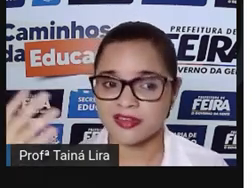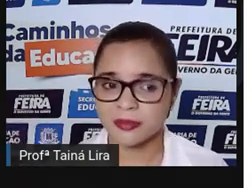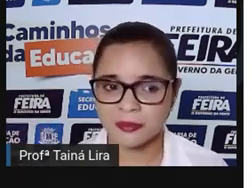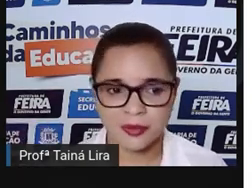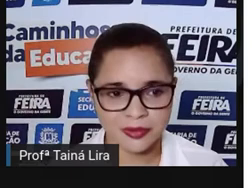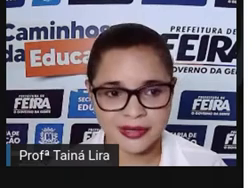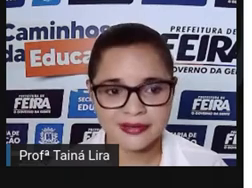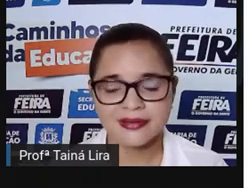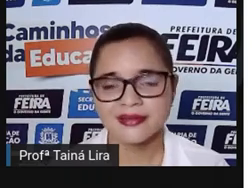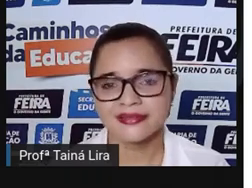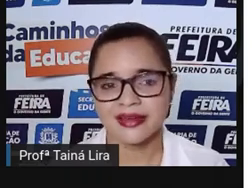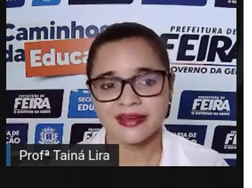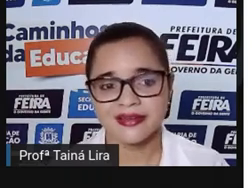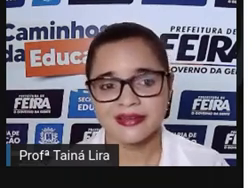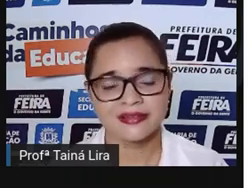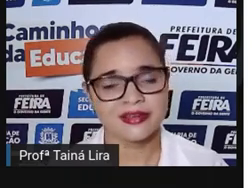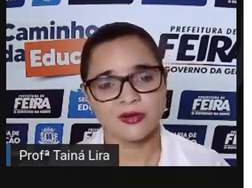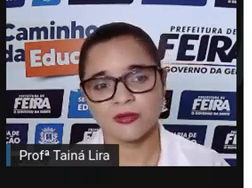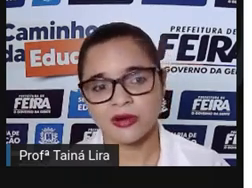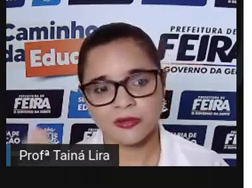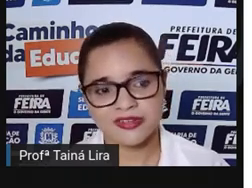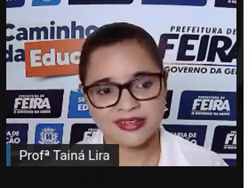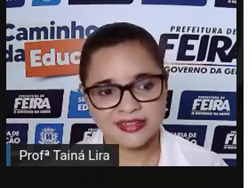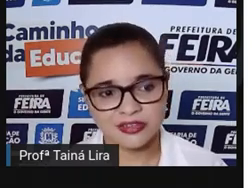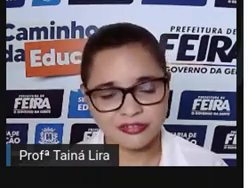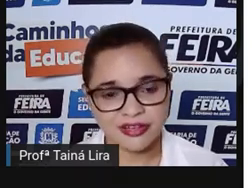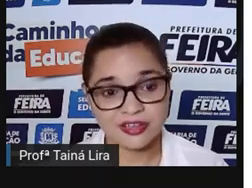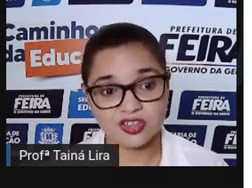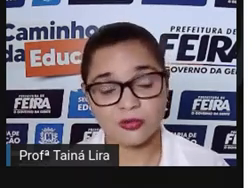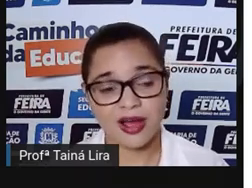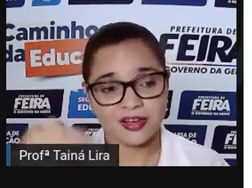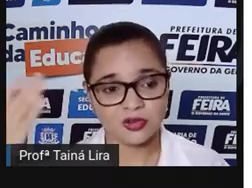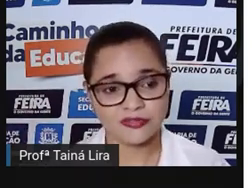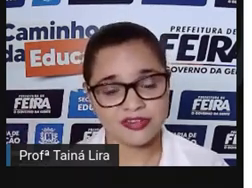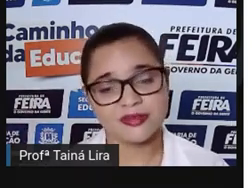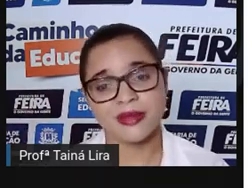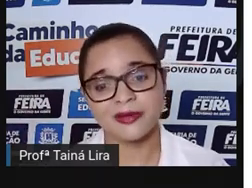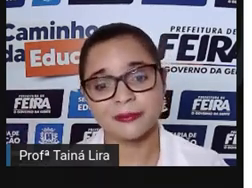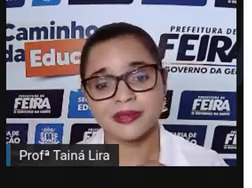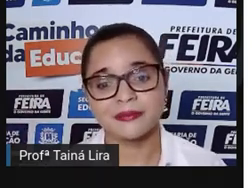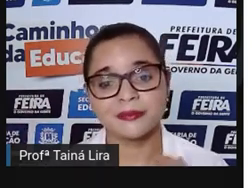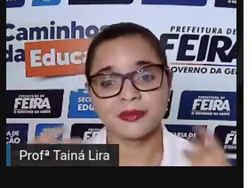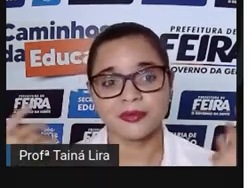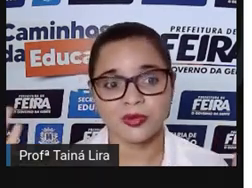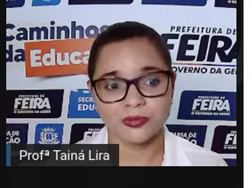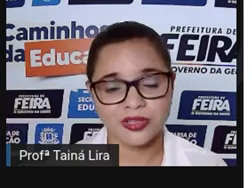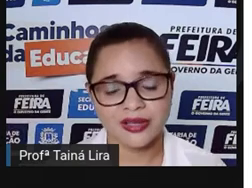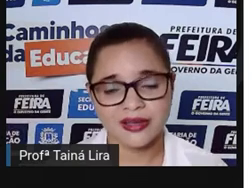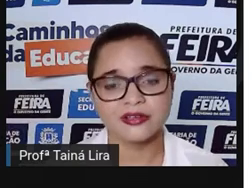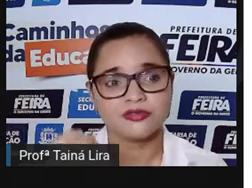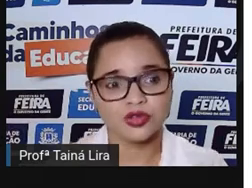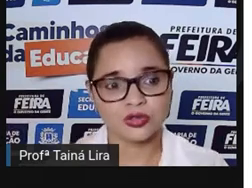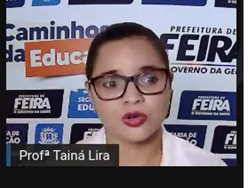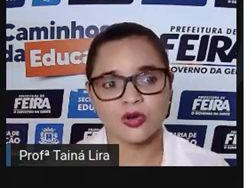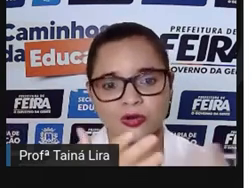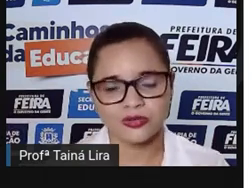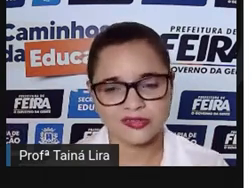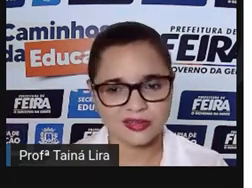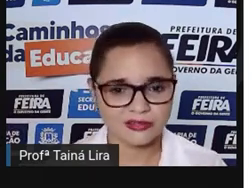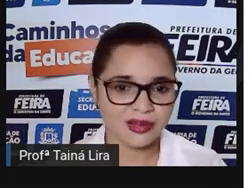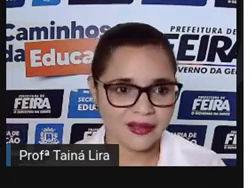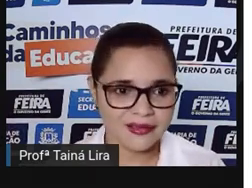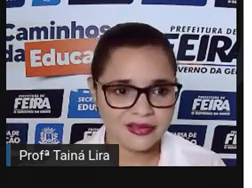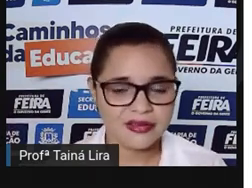tem mais memória, tá? Tem alguma coisa ali diferente, eu acho que vai ser melhor para mim, para eu me comunicar, e eu vou e troco